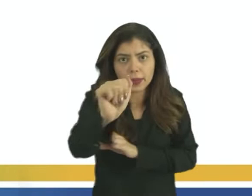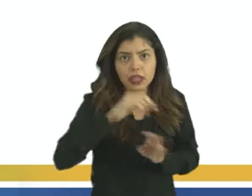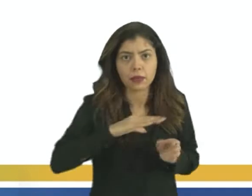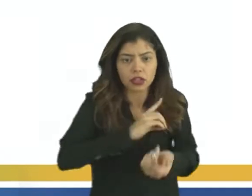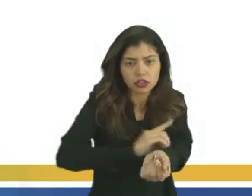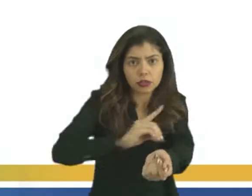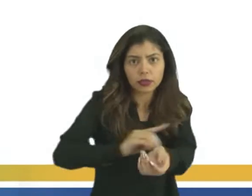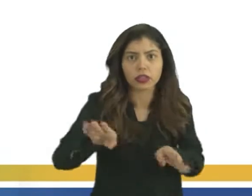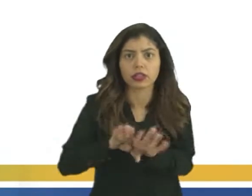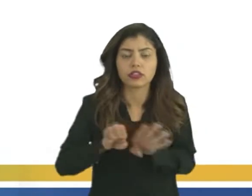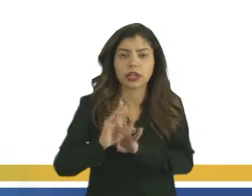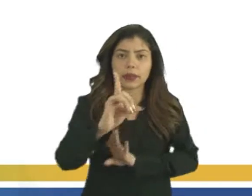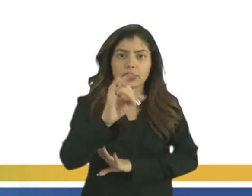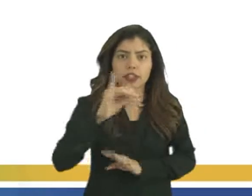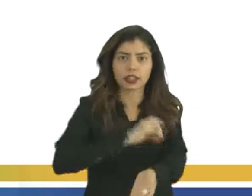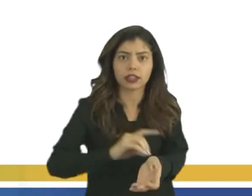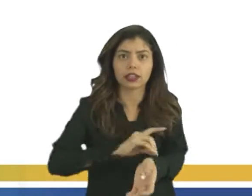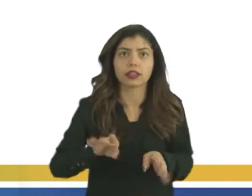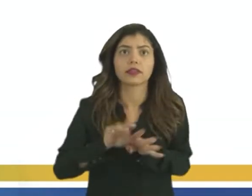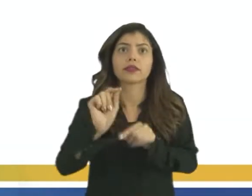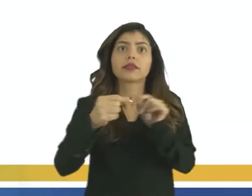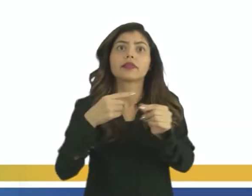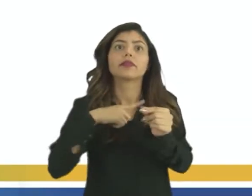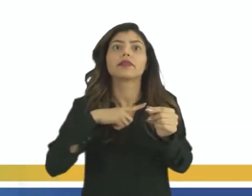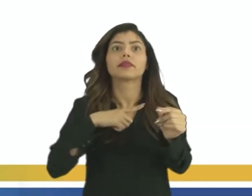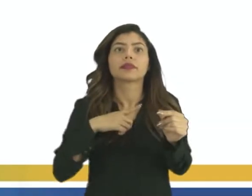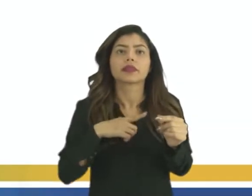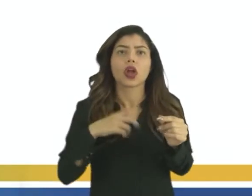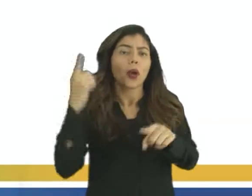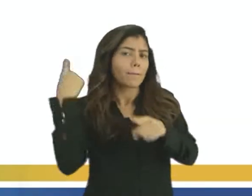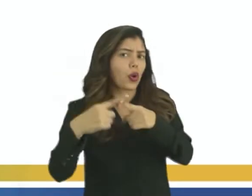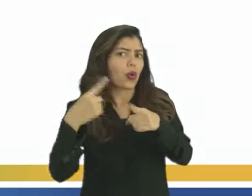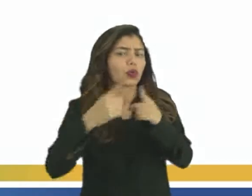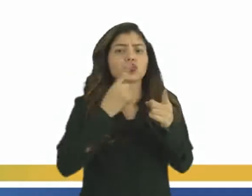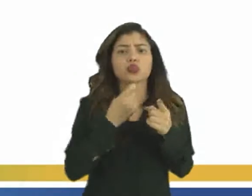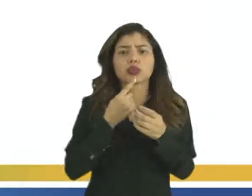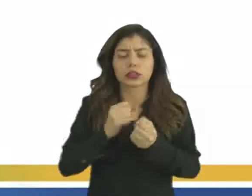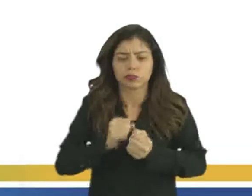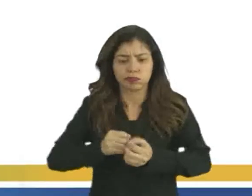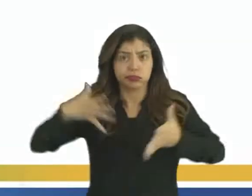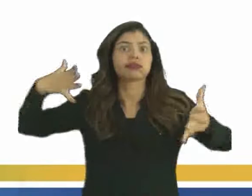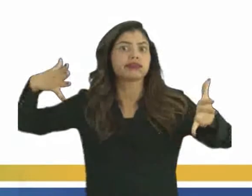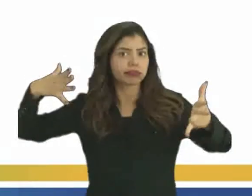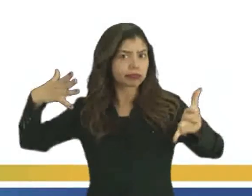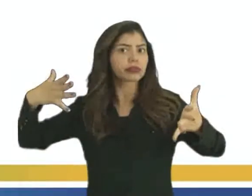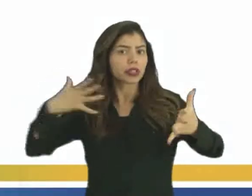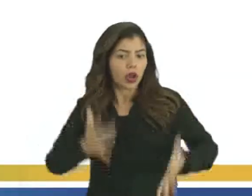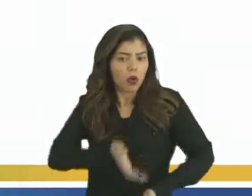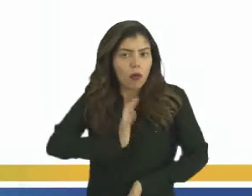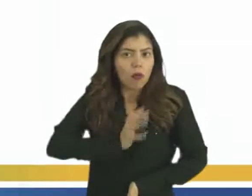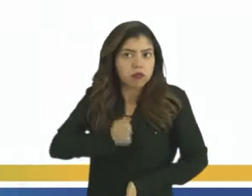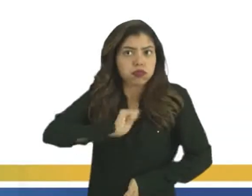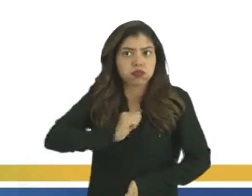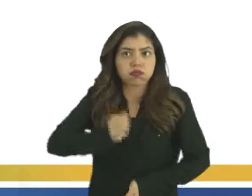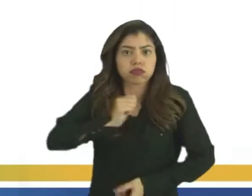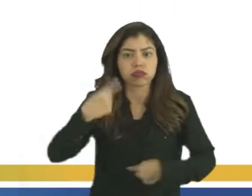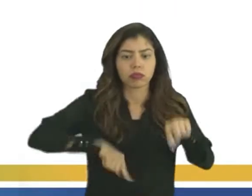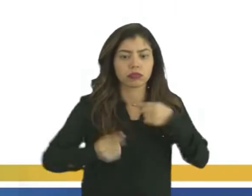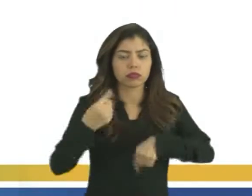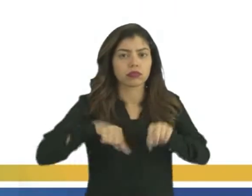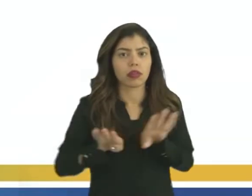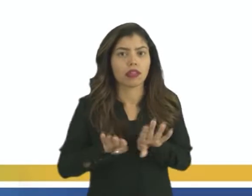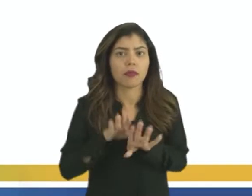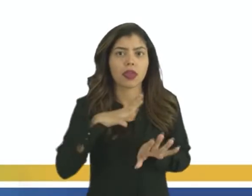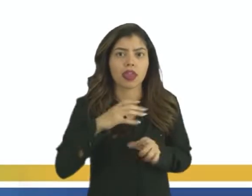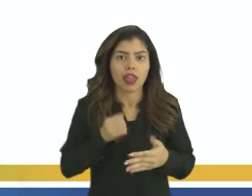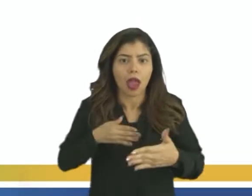que precisam de mais hemácias. Não sem risco, pois um sangue com muito mais hemácias exige mais do coração para circular e aumenta as chances